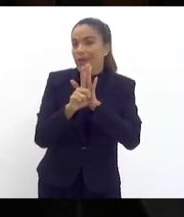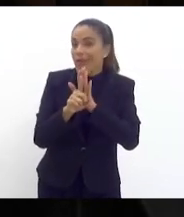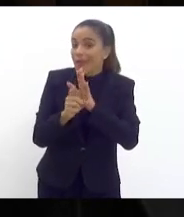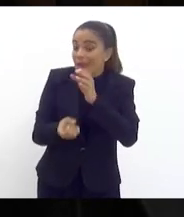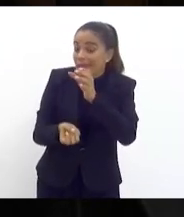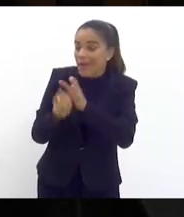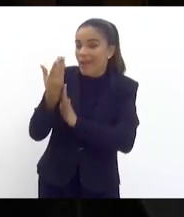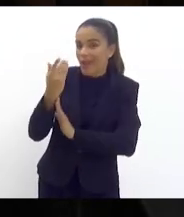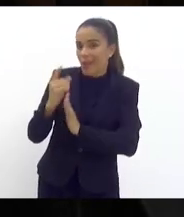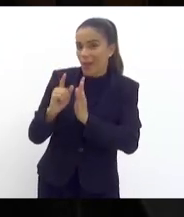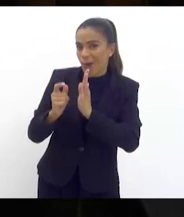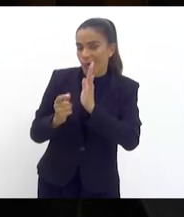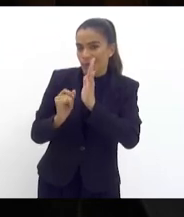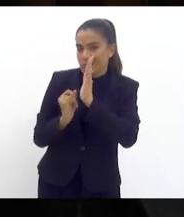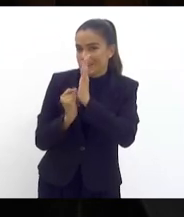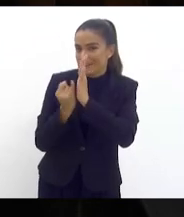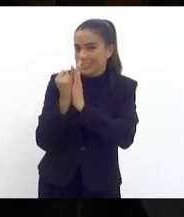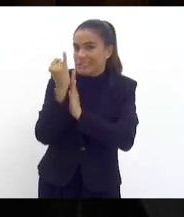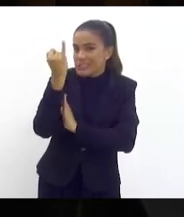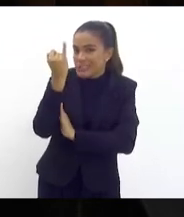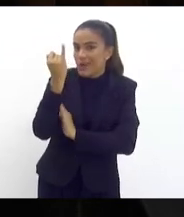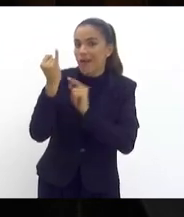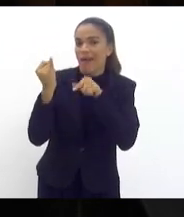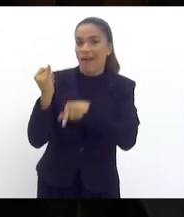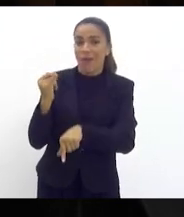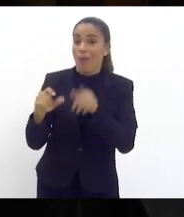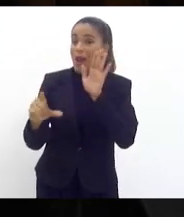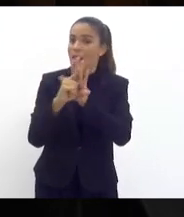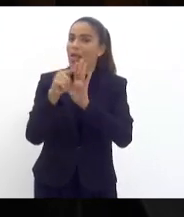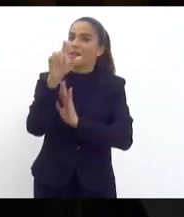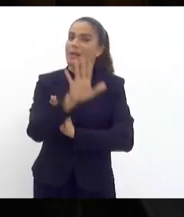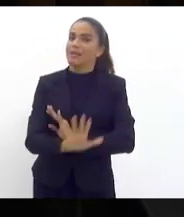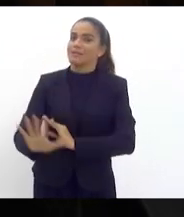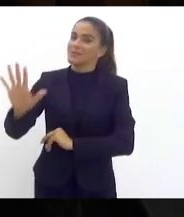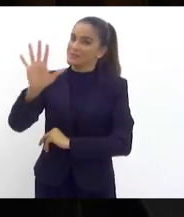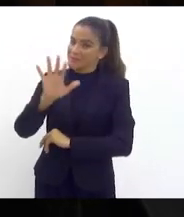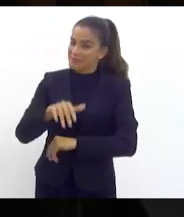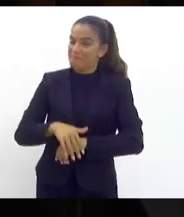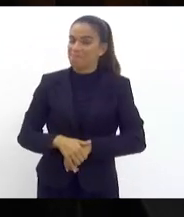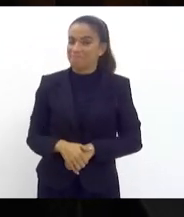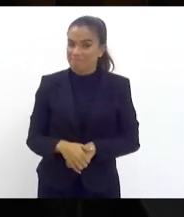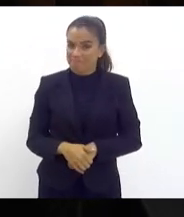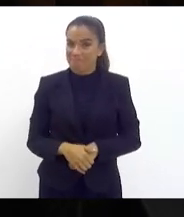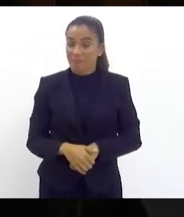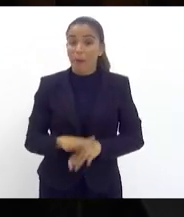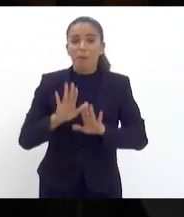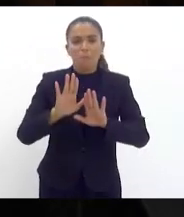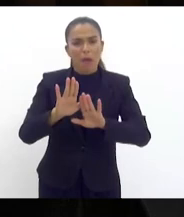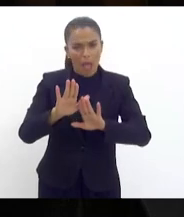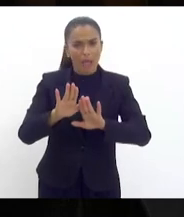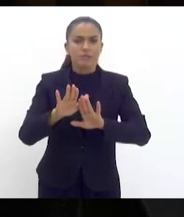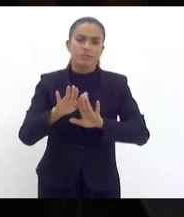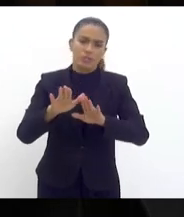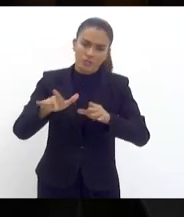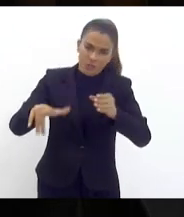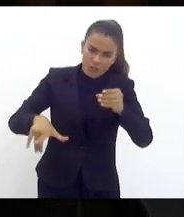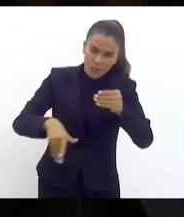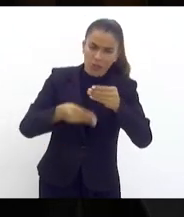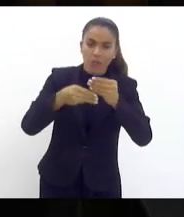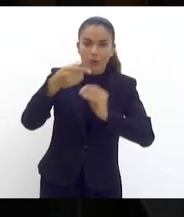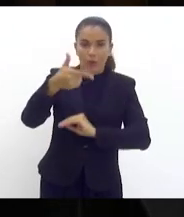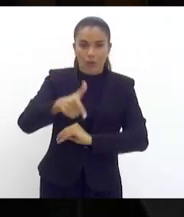juros é uma legislação nacional. Mas volto a dizer, se o